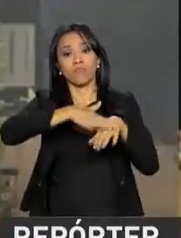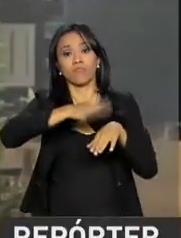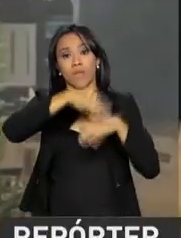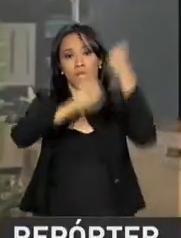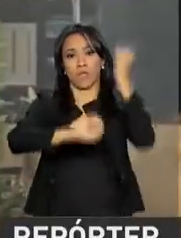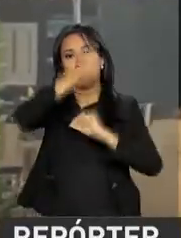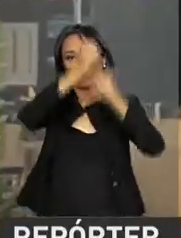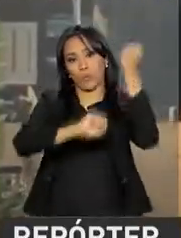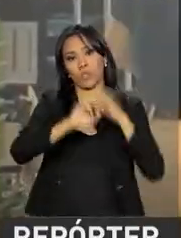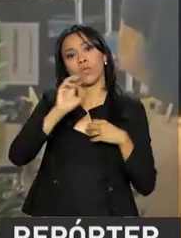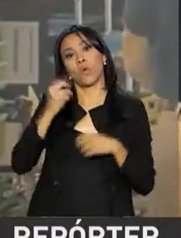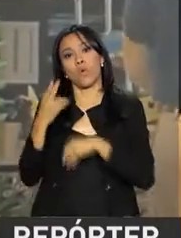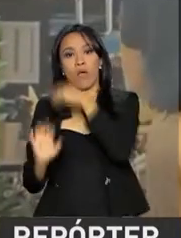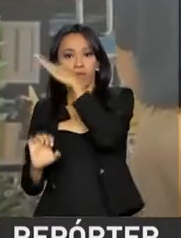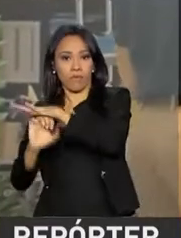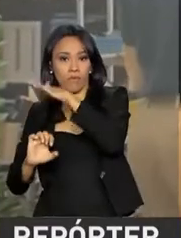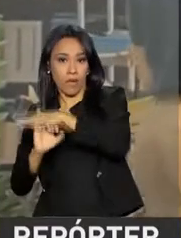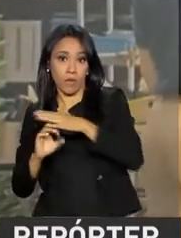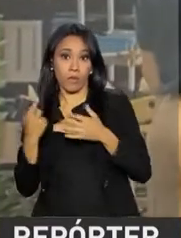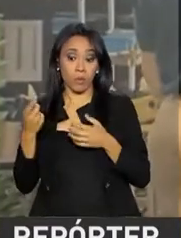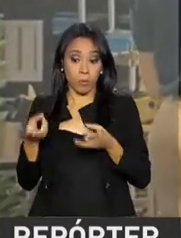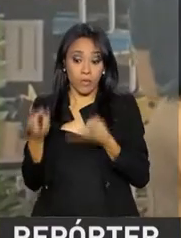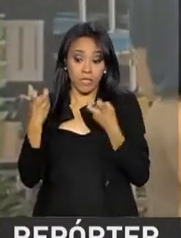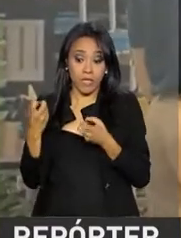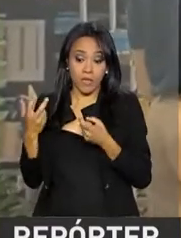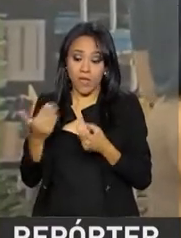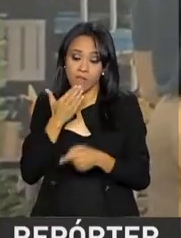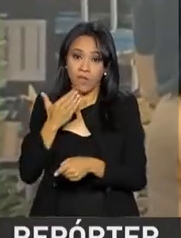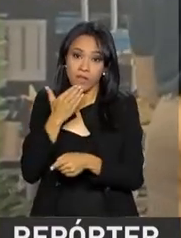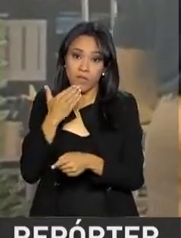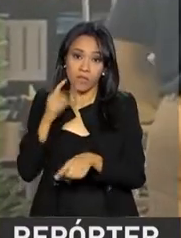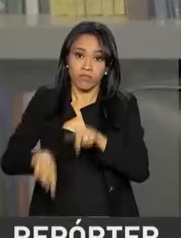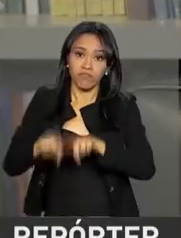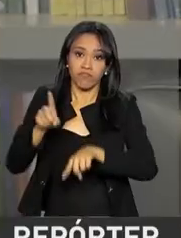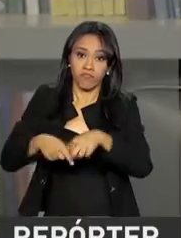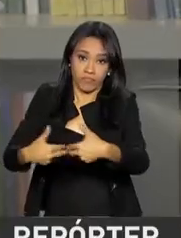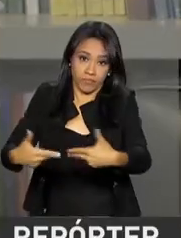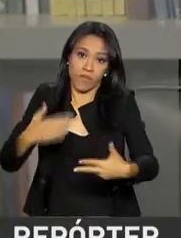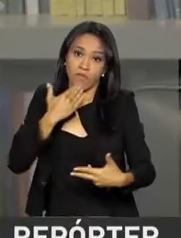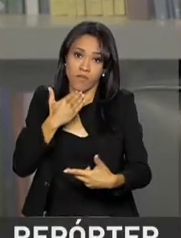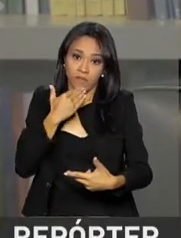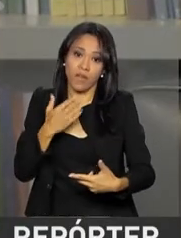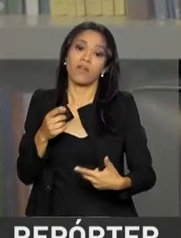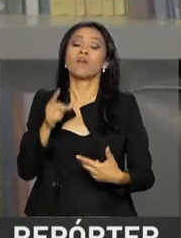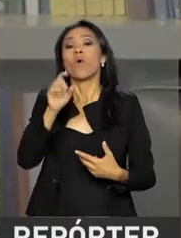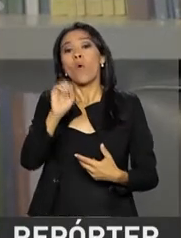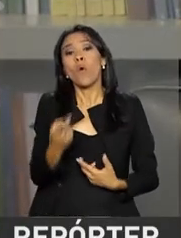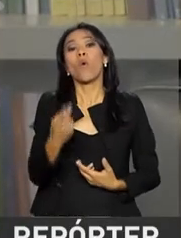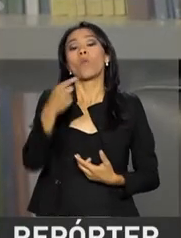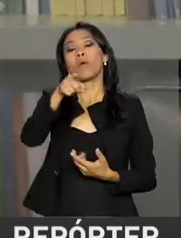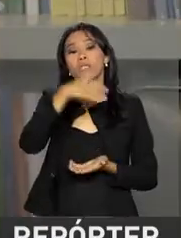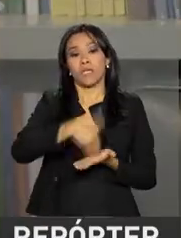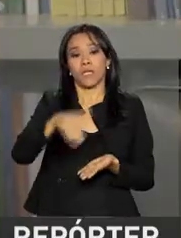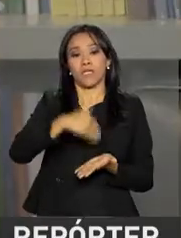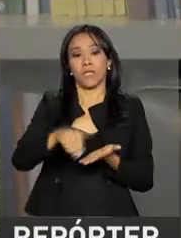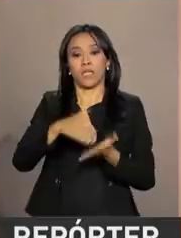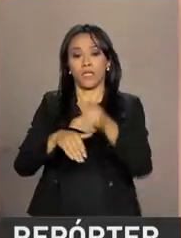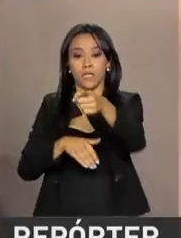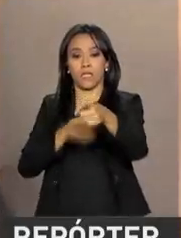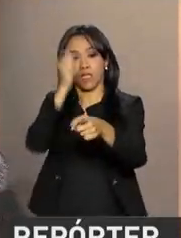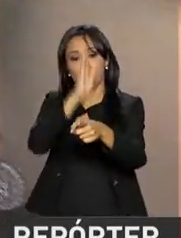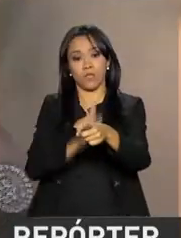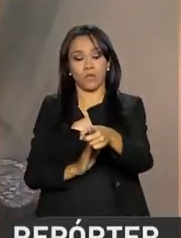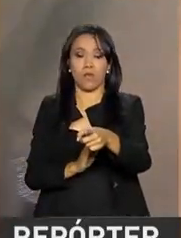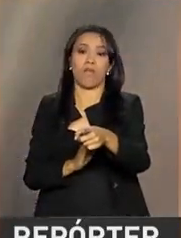quando percebem um defeito e também por determinação da secretaria nacional do consumidor do ministério da justiça